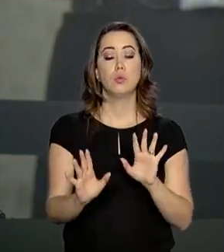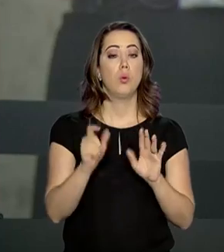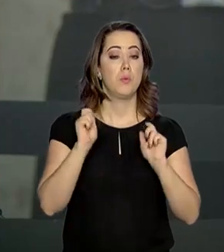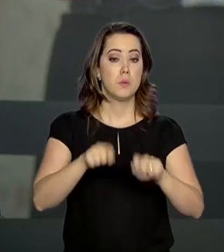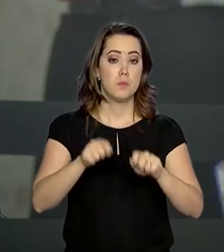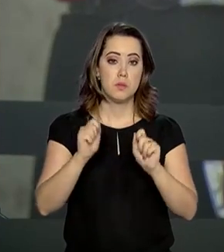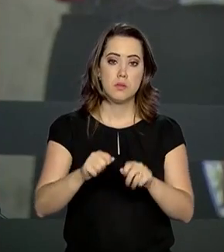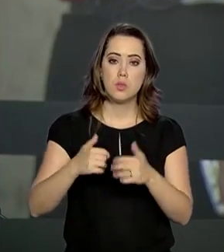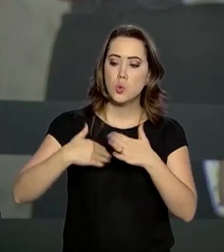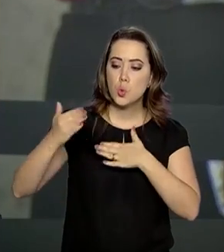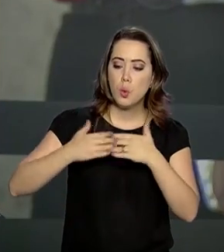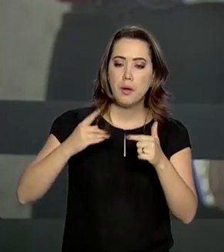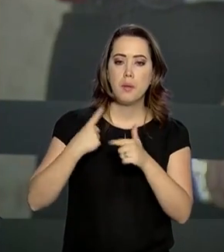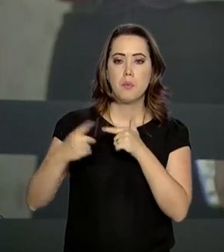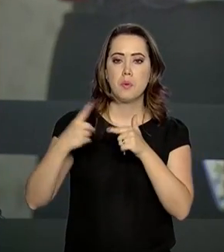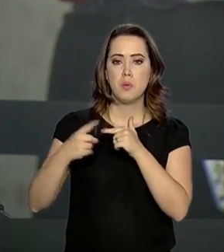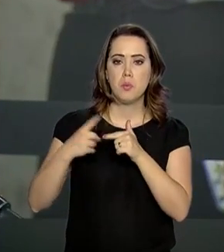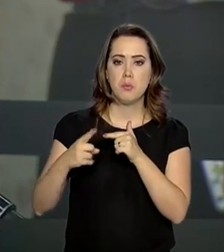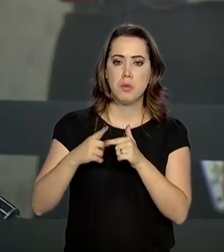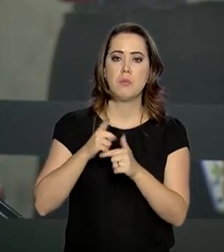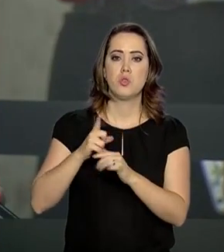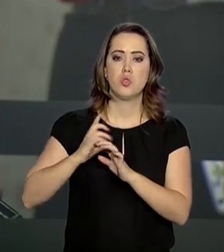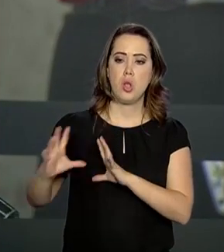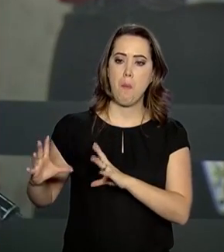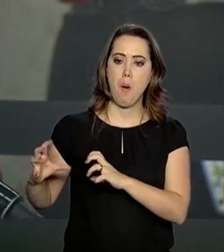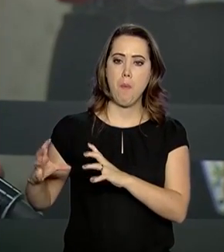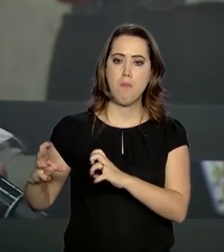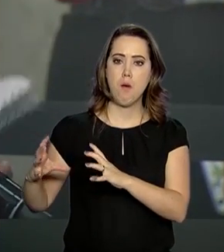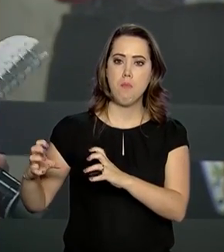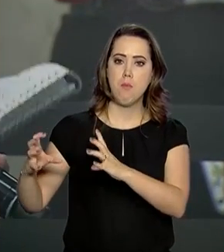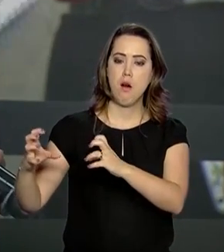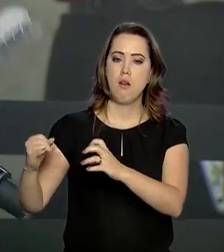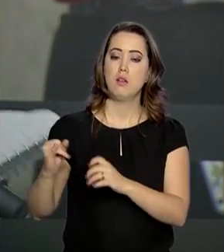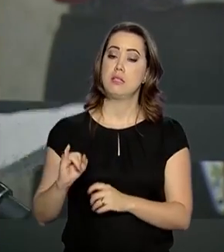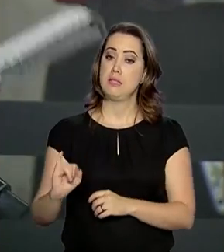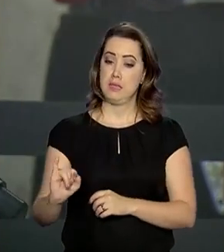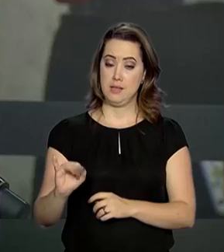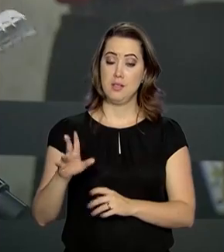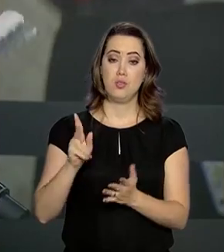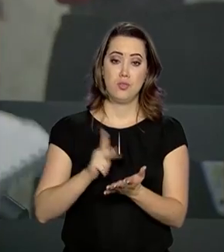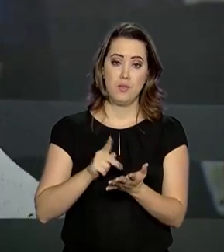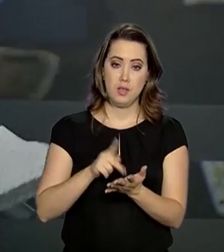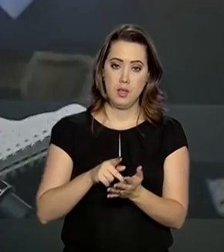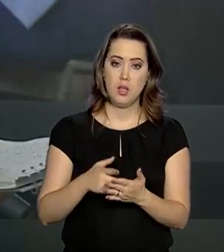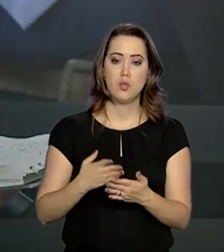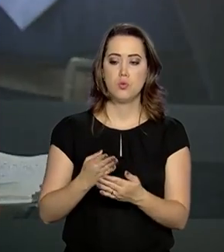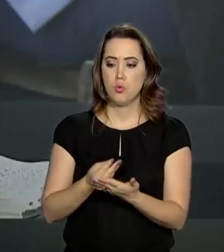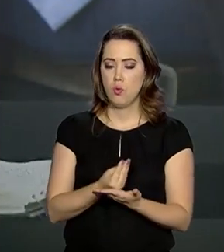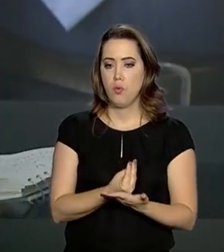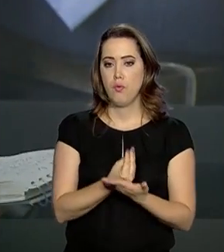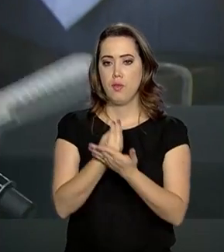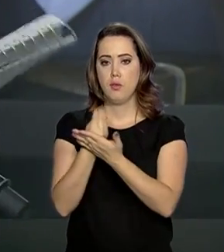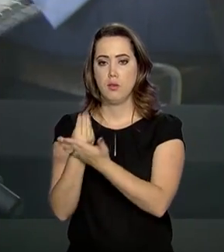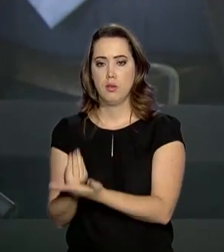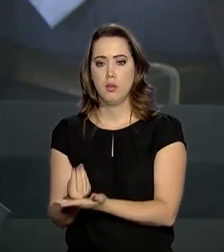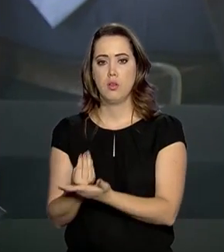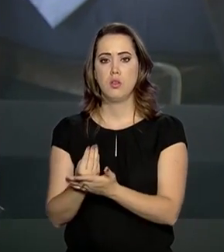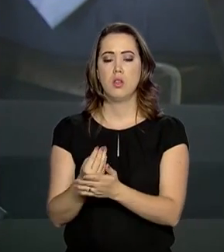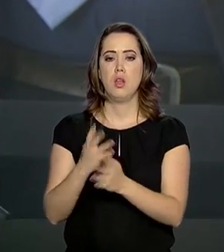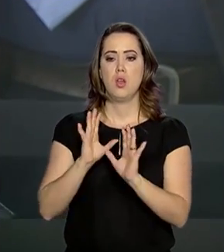a possibilidade de algum risco algum conflito eh entre tropas caso realmente sejam colocadas eh eh